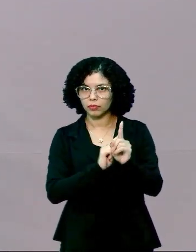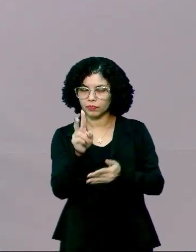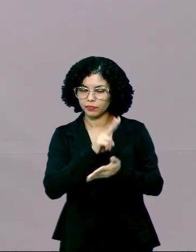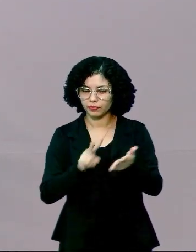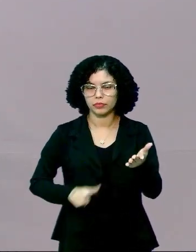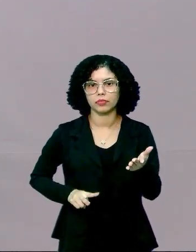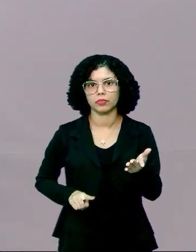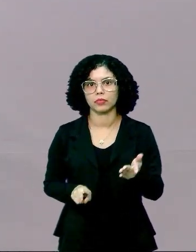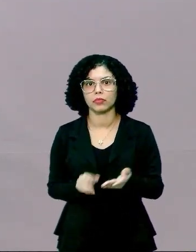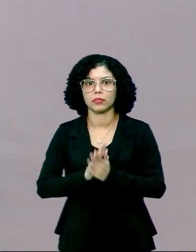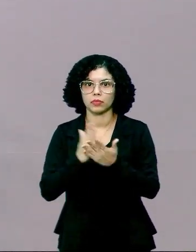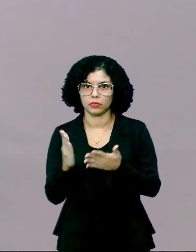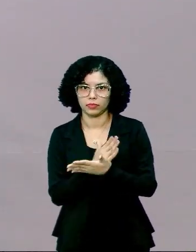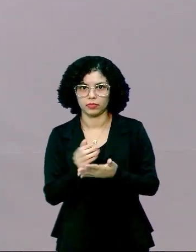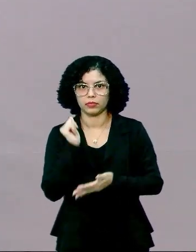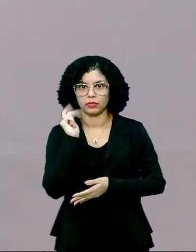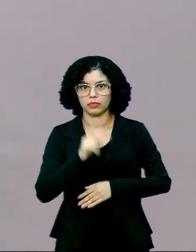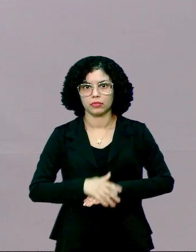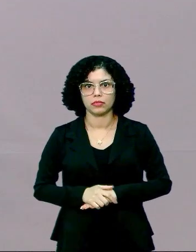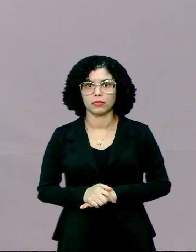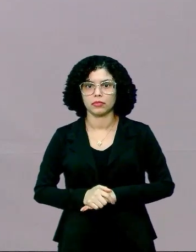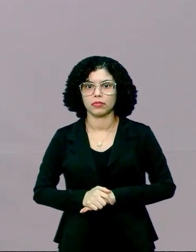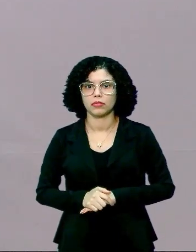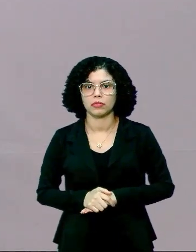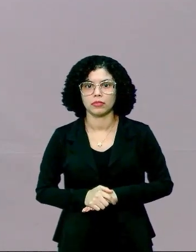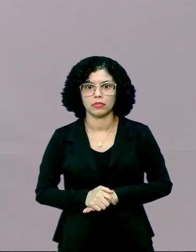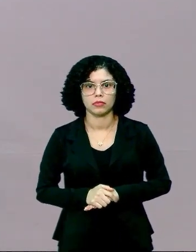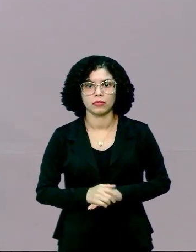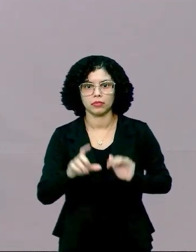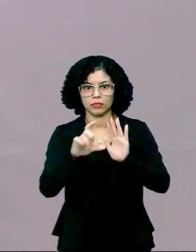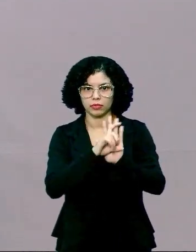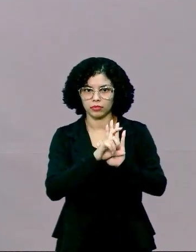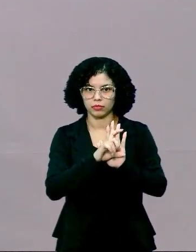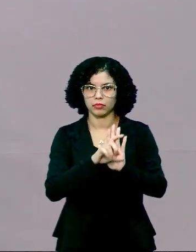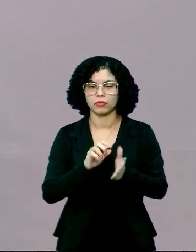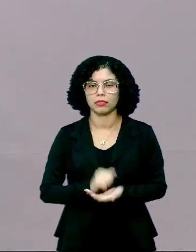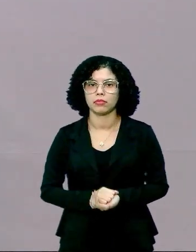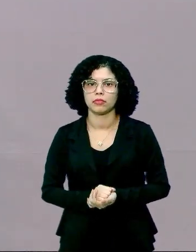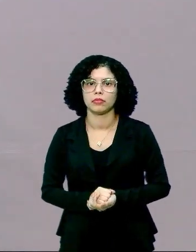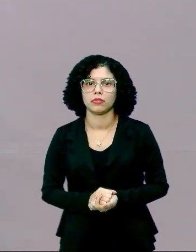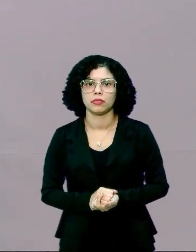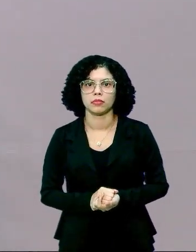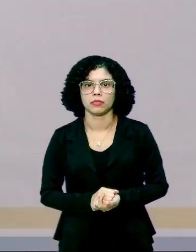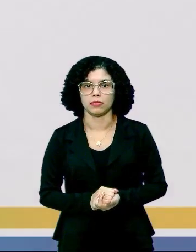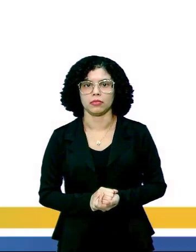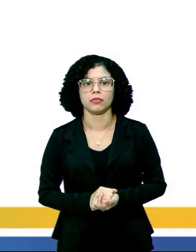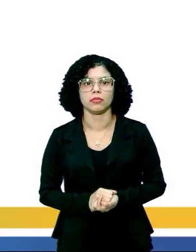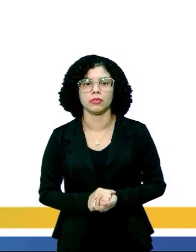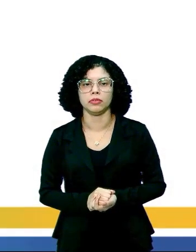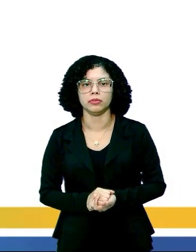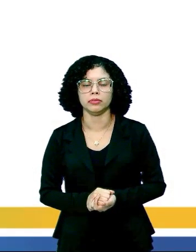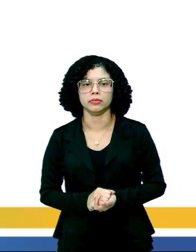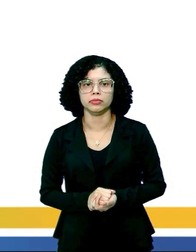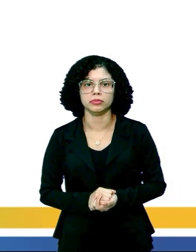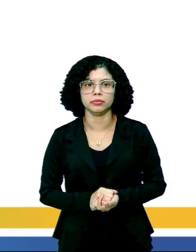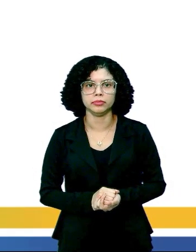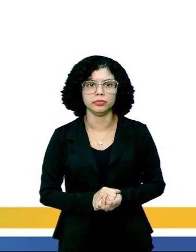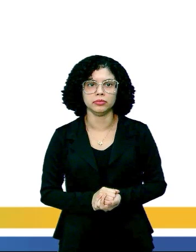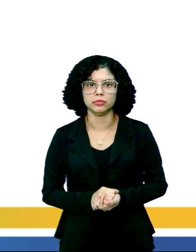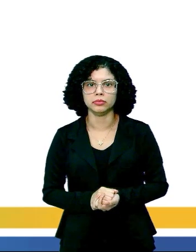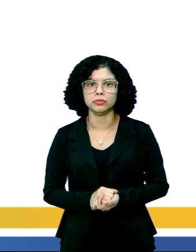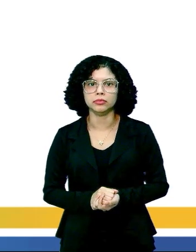a leitura com o livro também, ok? A primeira parte ficou nesse primeiro slide, a segunda vocês acompanham em